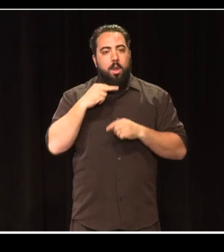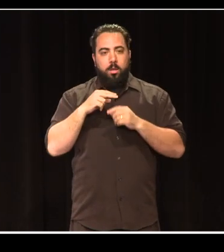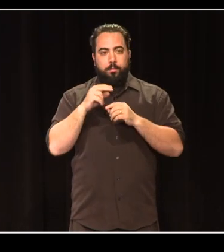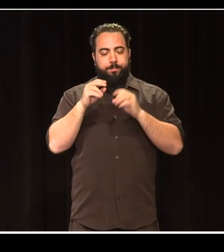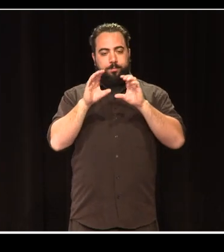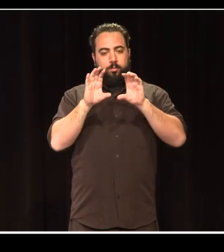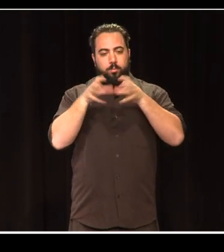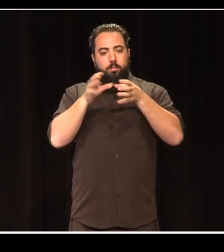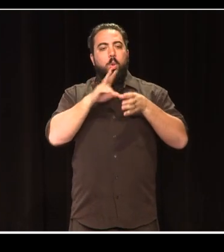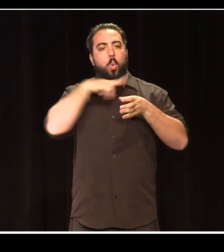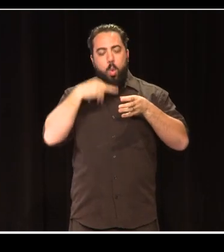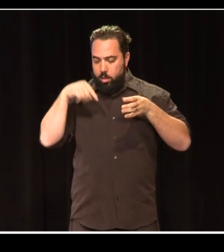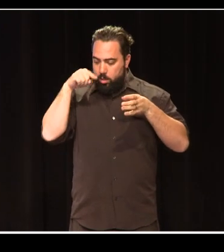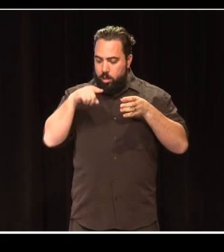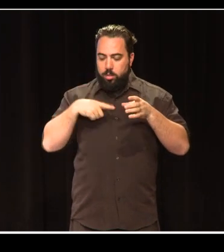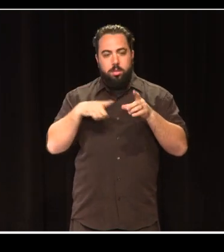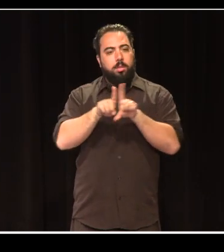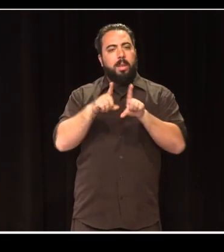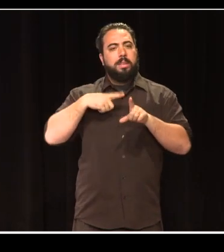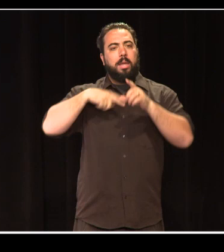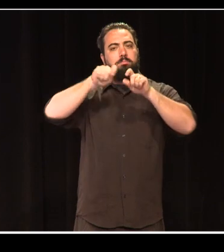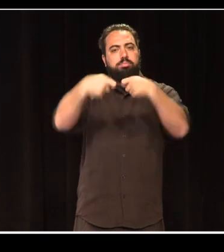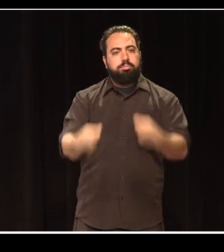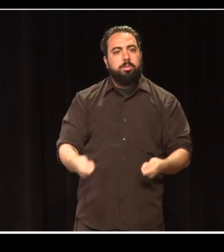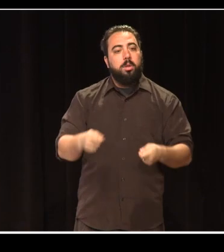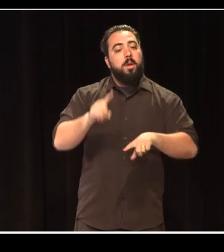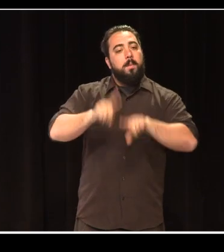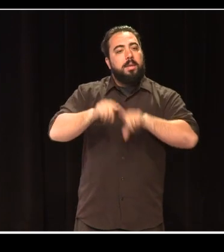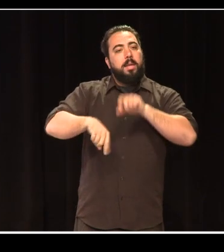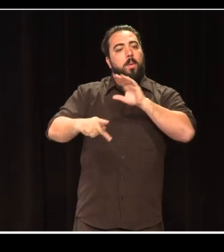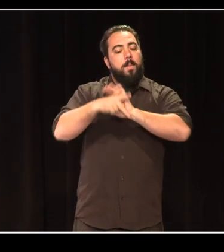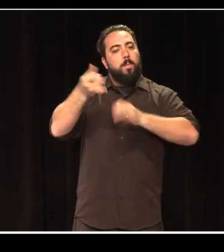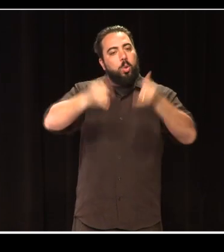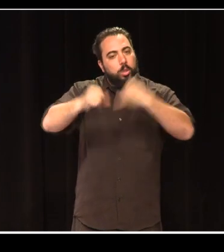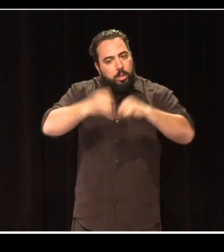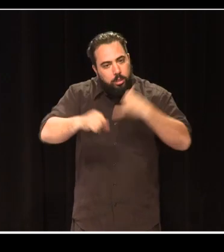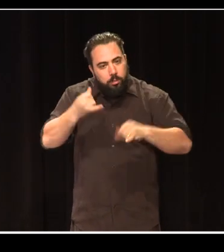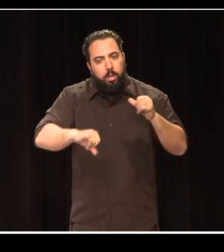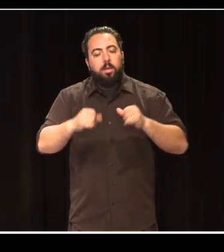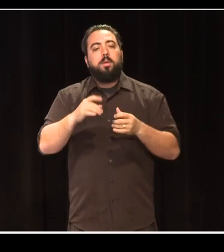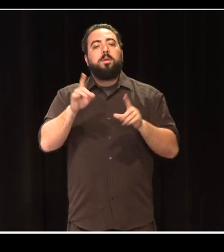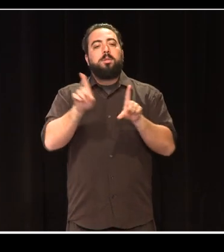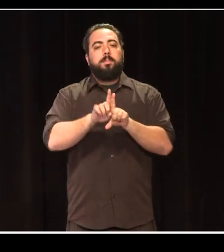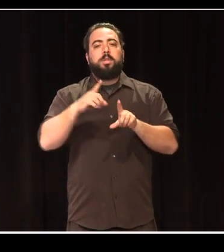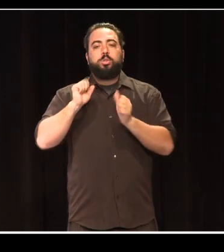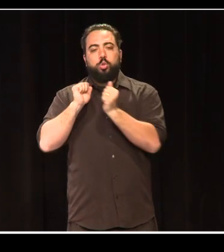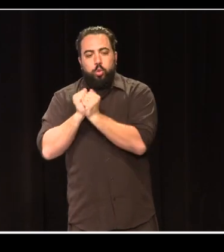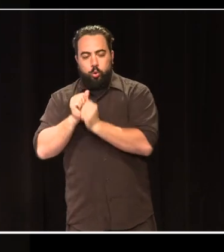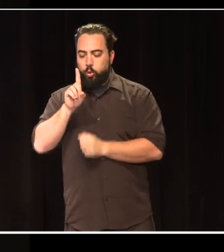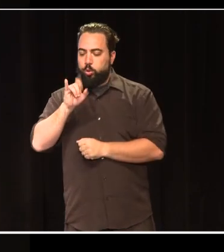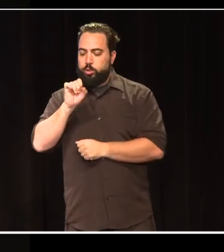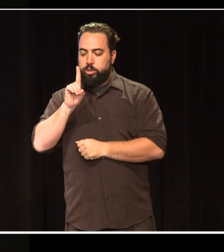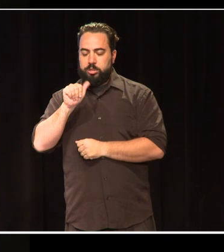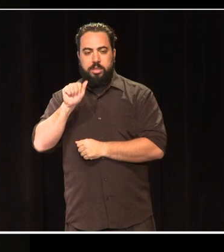se encontra de várias disciplinas, inclusive da química. Junto a isso, a gente linka o trabalho, né, com o DIDAPS, com